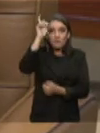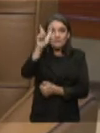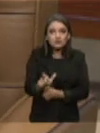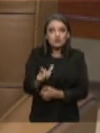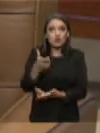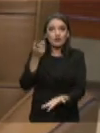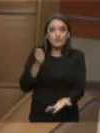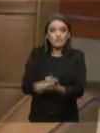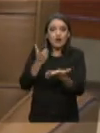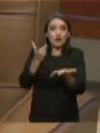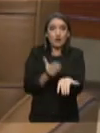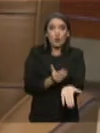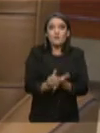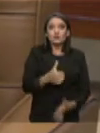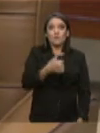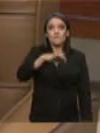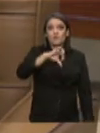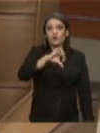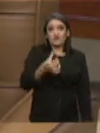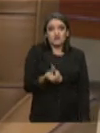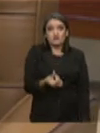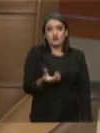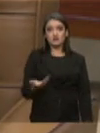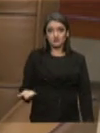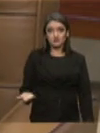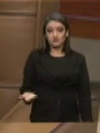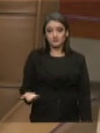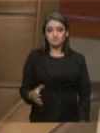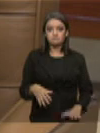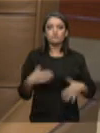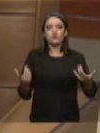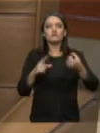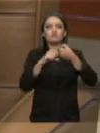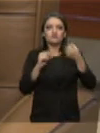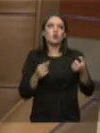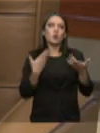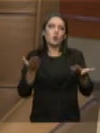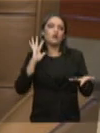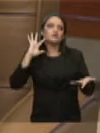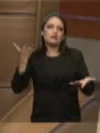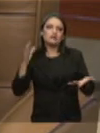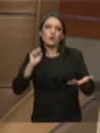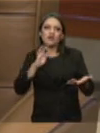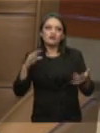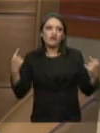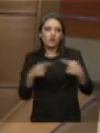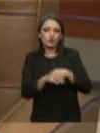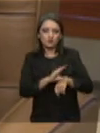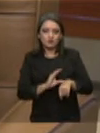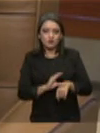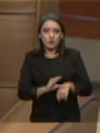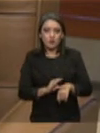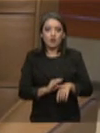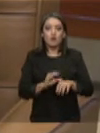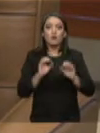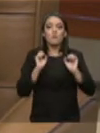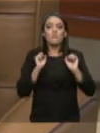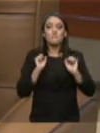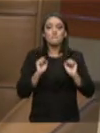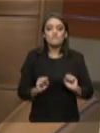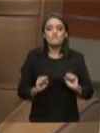desde 96. Baseado em dispositivo declarado inconstitucional por decisão definitiva do Supremo, possa abster-se